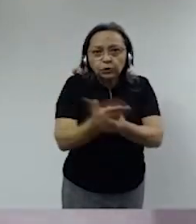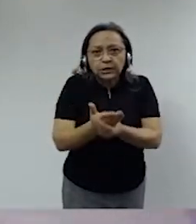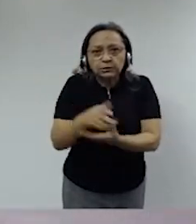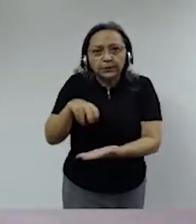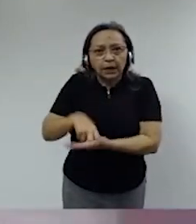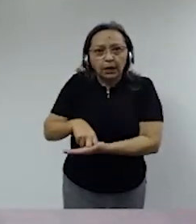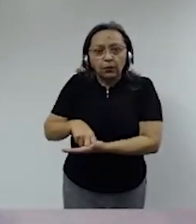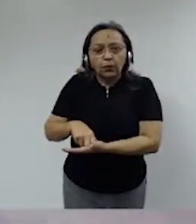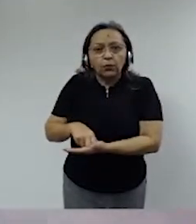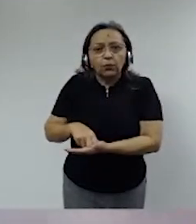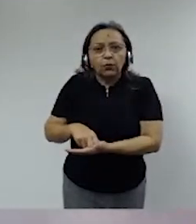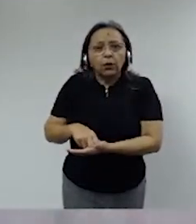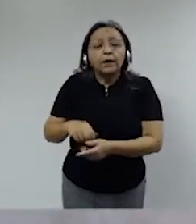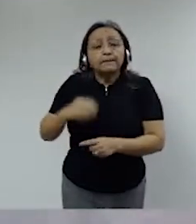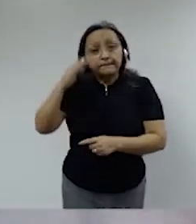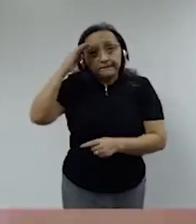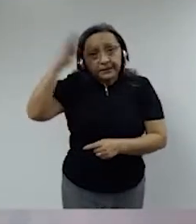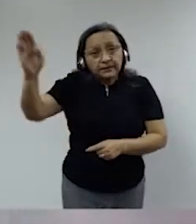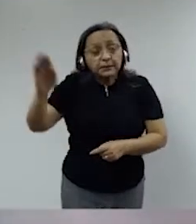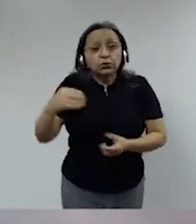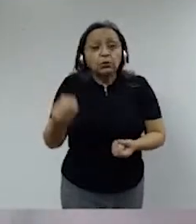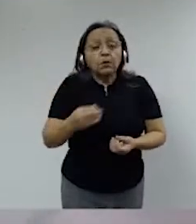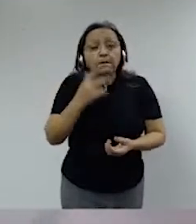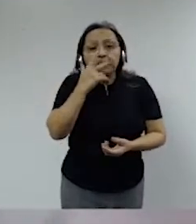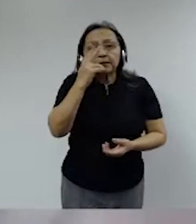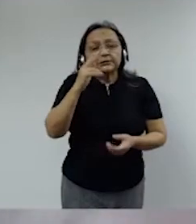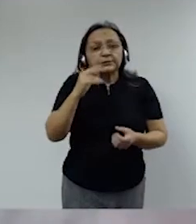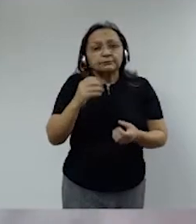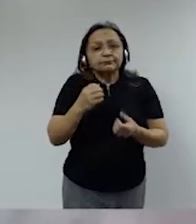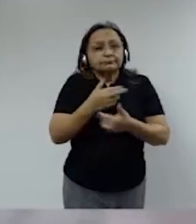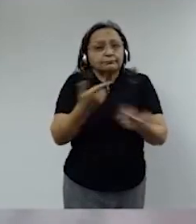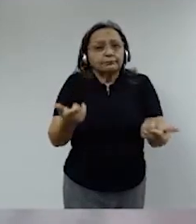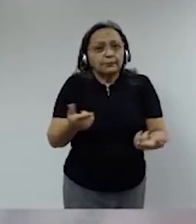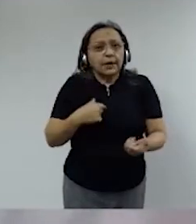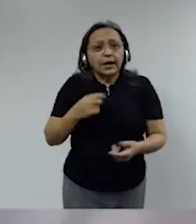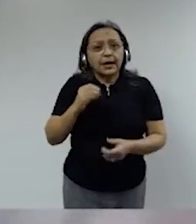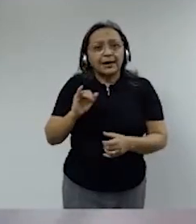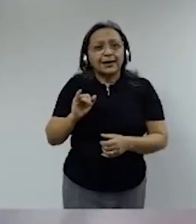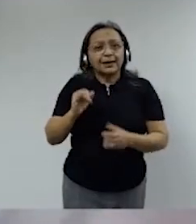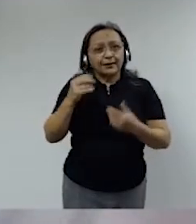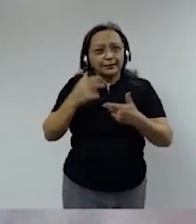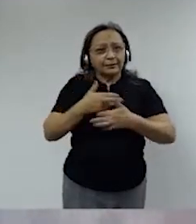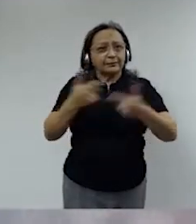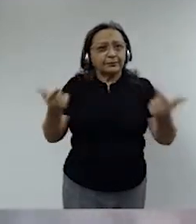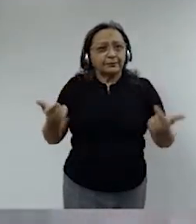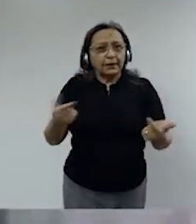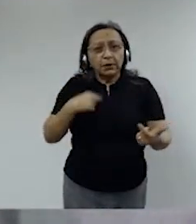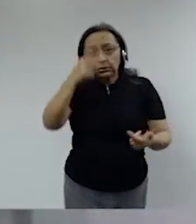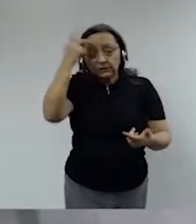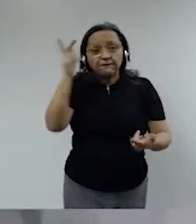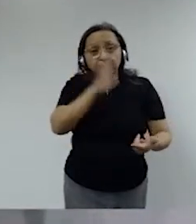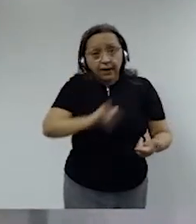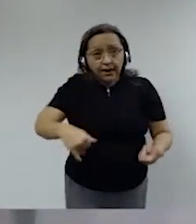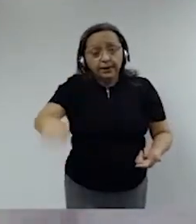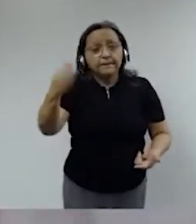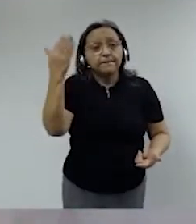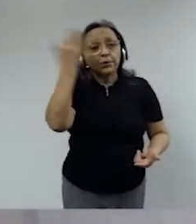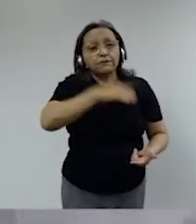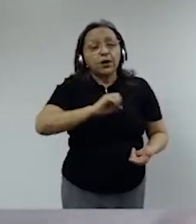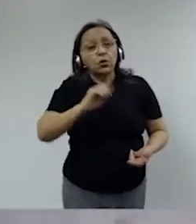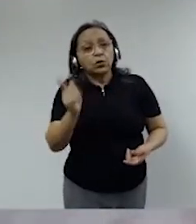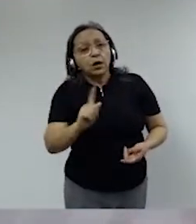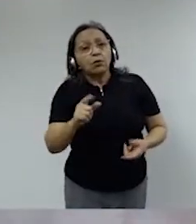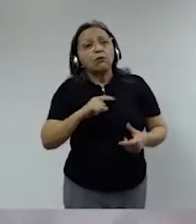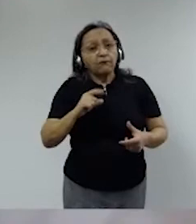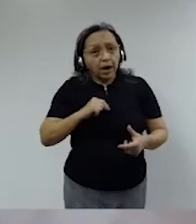do poder punitivo do Estado e principalmente como uma hipótese. Quando eu digo uma hipótese, é uma hipótese que vai se comprovar ou não, percebe? Há uma tese, essa vai ser